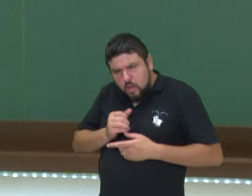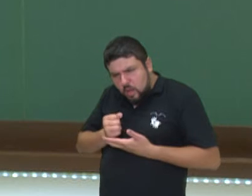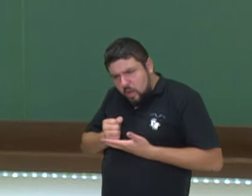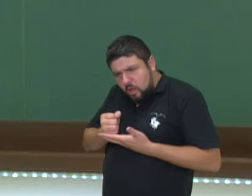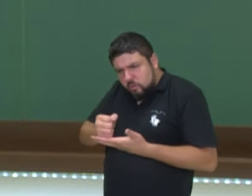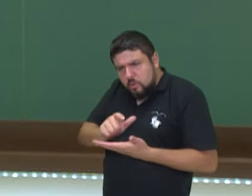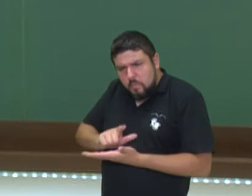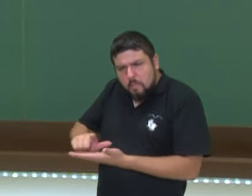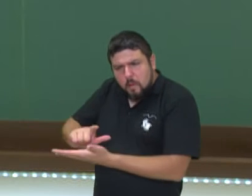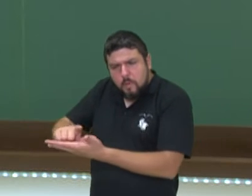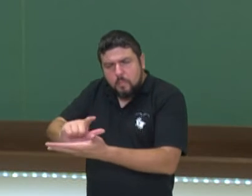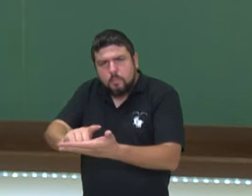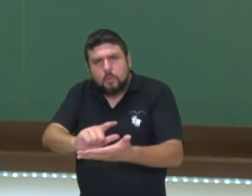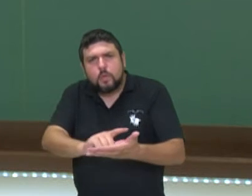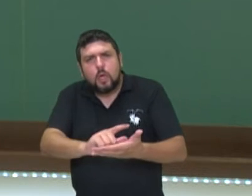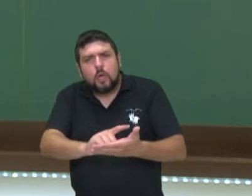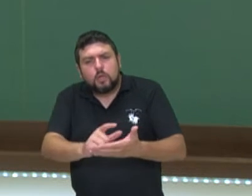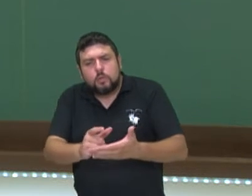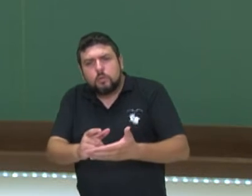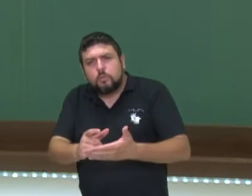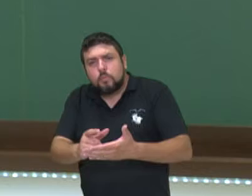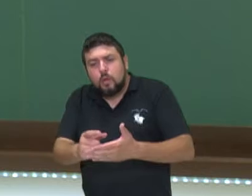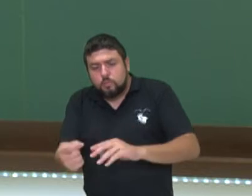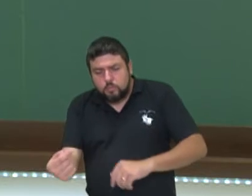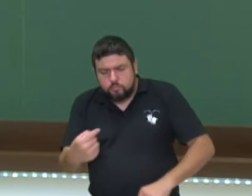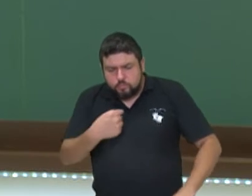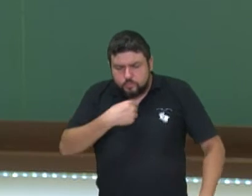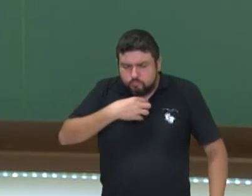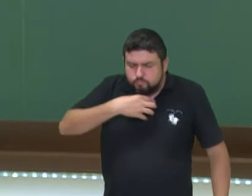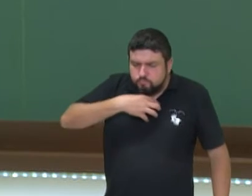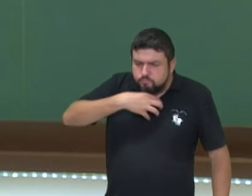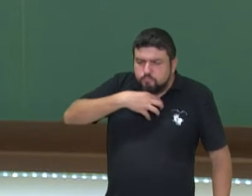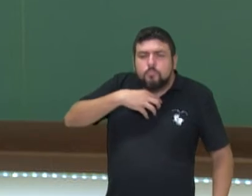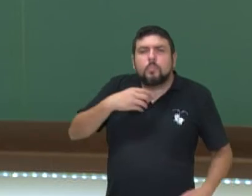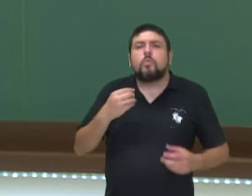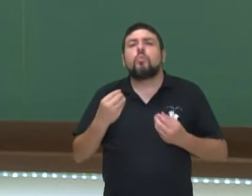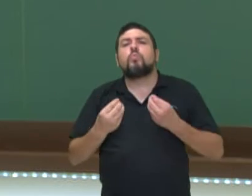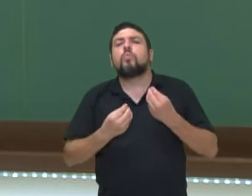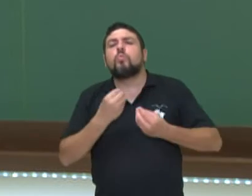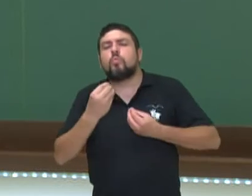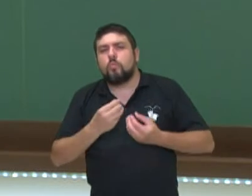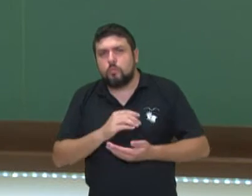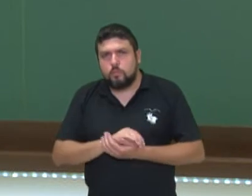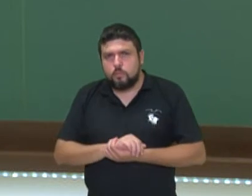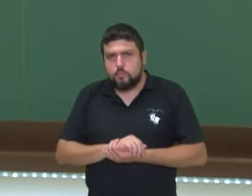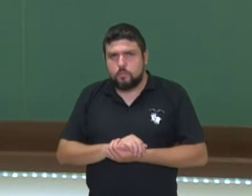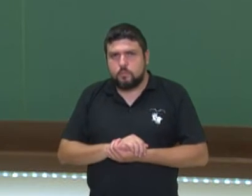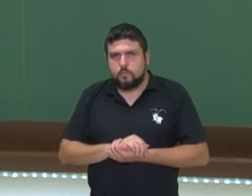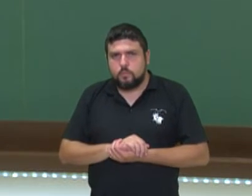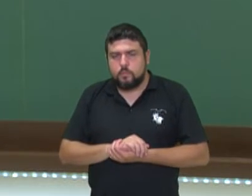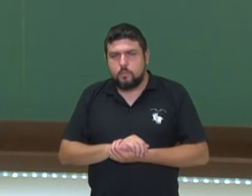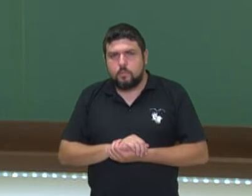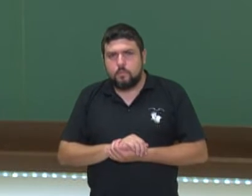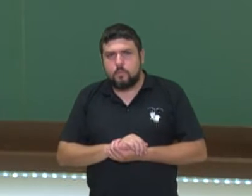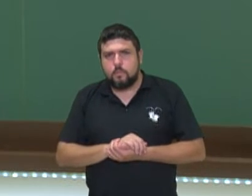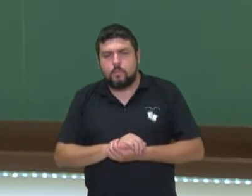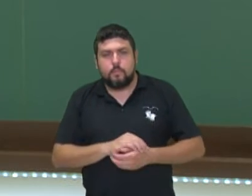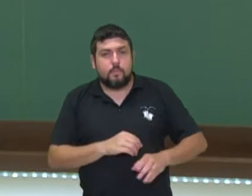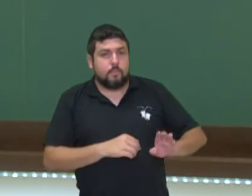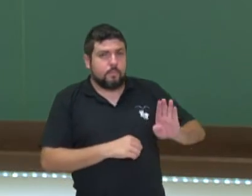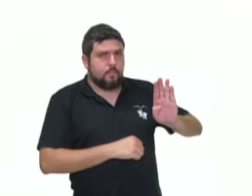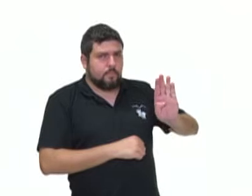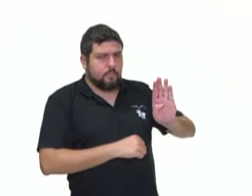você mesmo. Quando você mantém a escola limpa e organizada, quais são as consequências disso na sua vida?